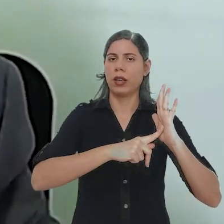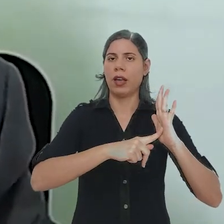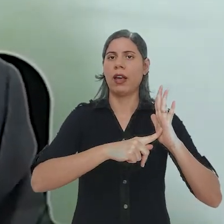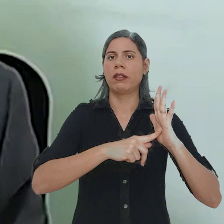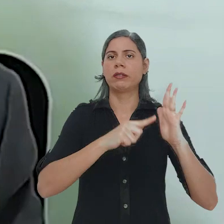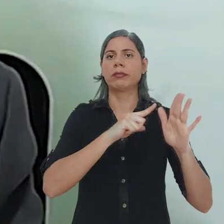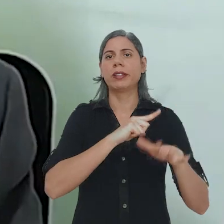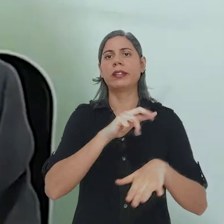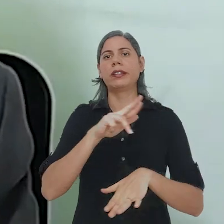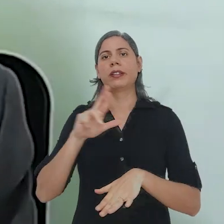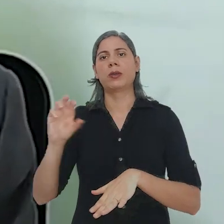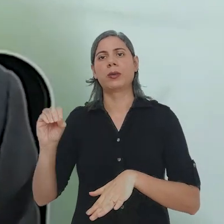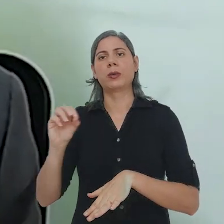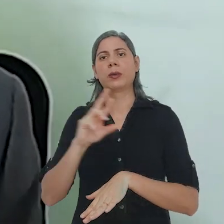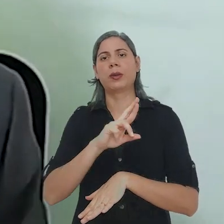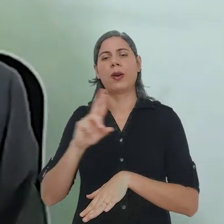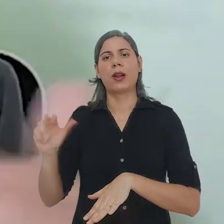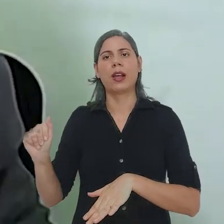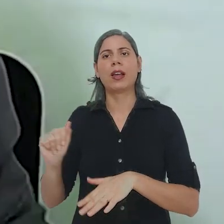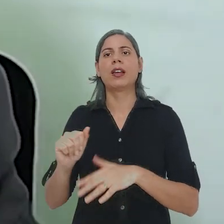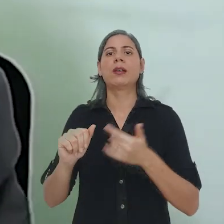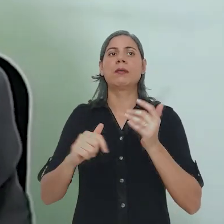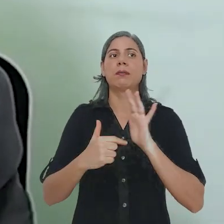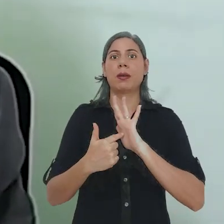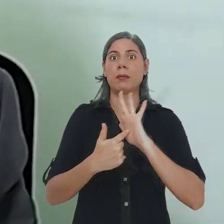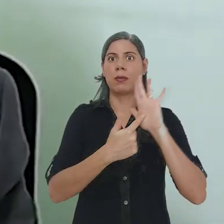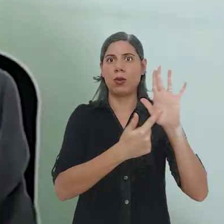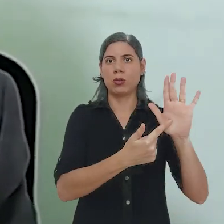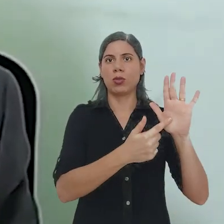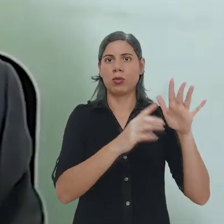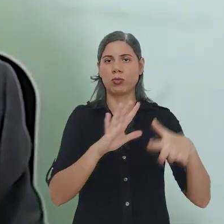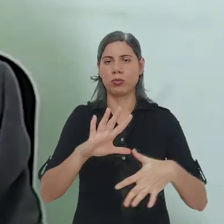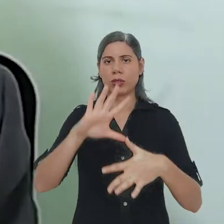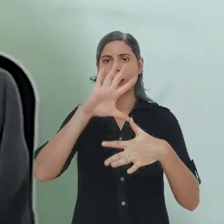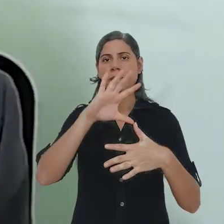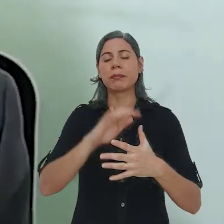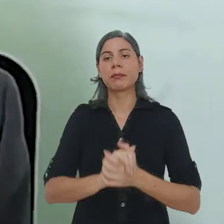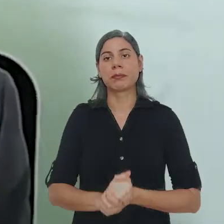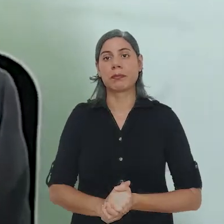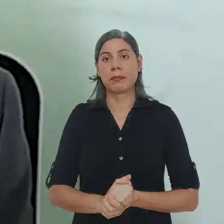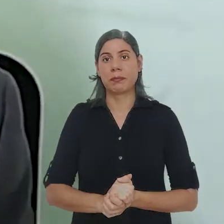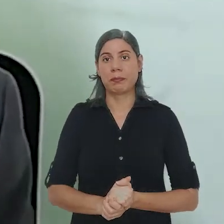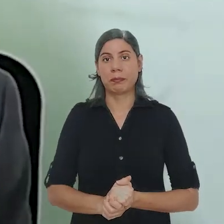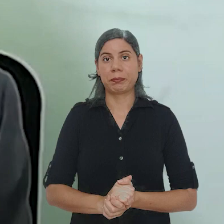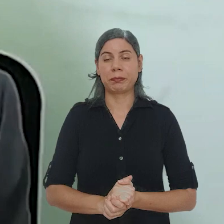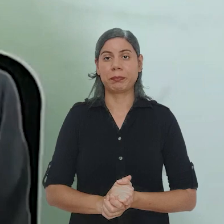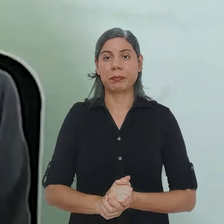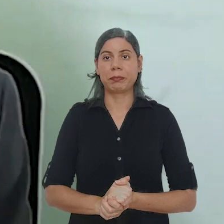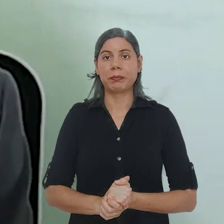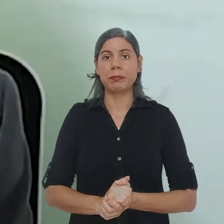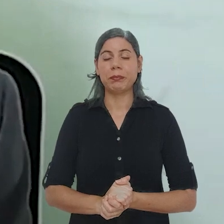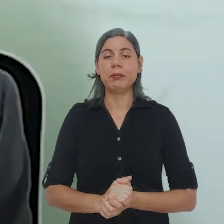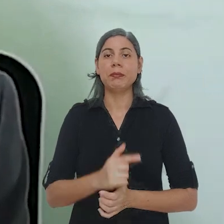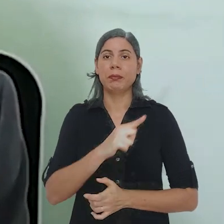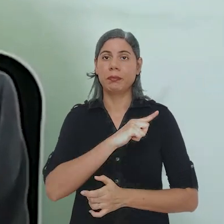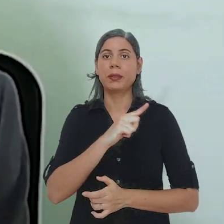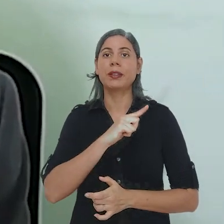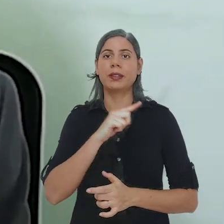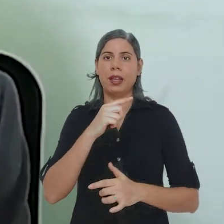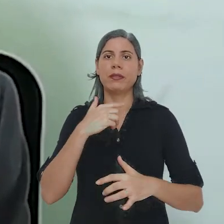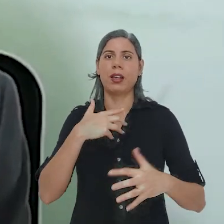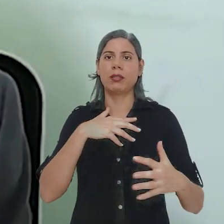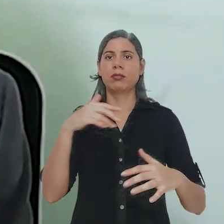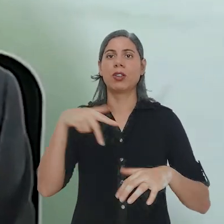de Rondônia e de Roraima, para a Comissão Interamericana. E aí, nessa audiência